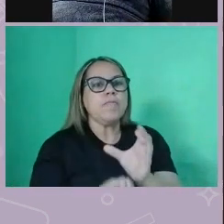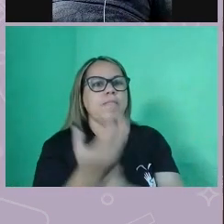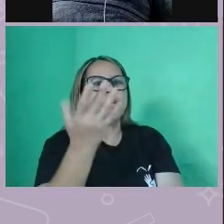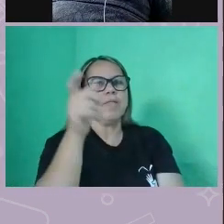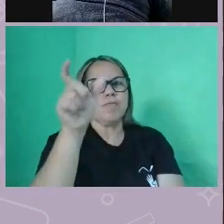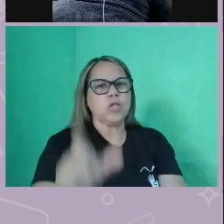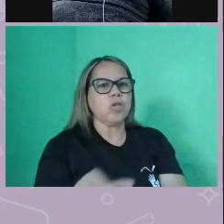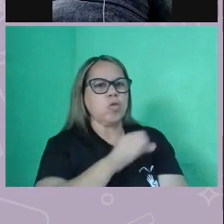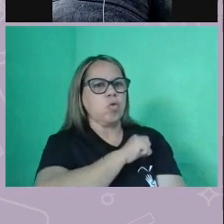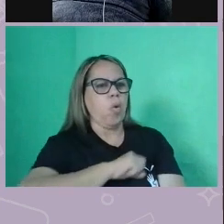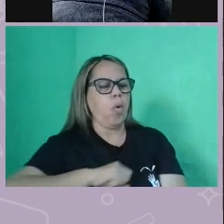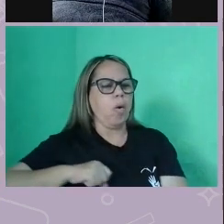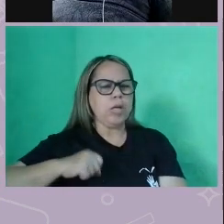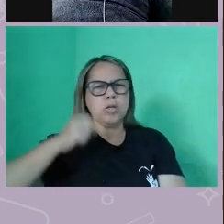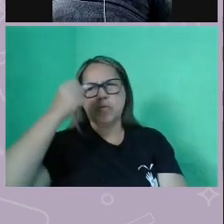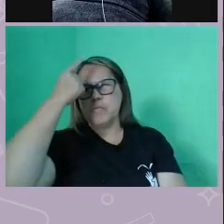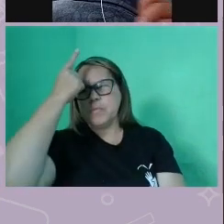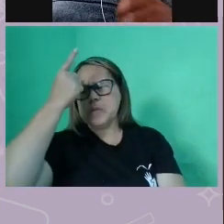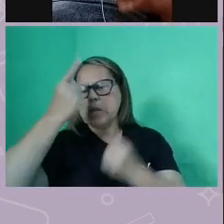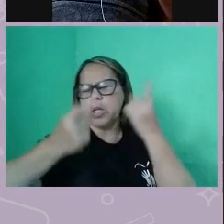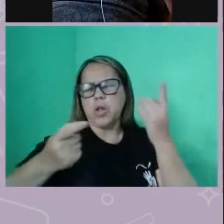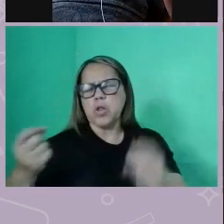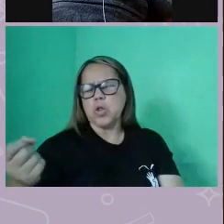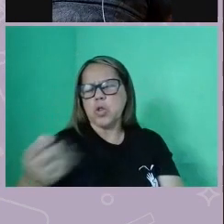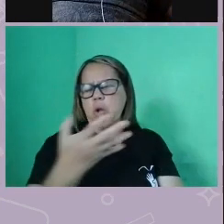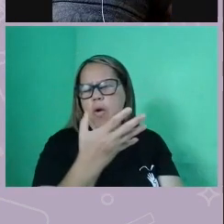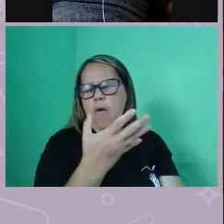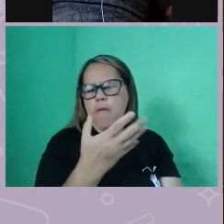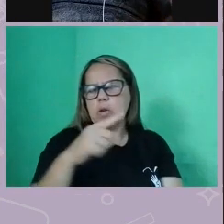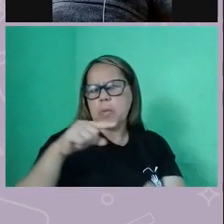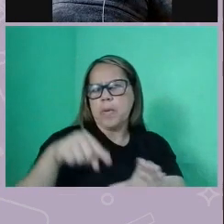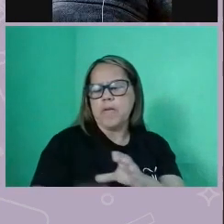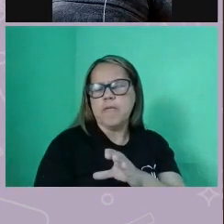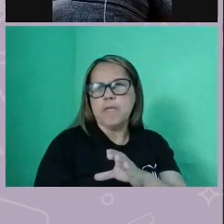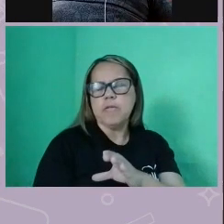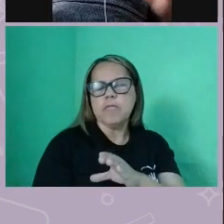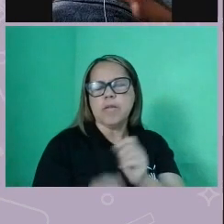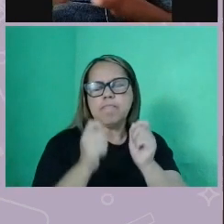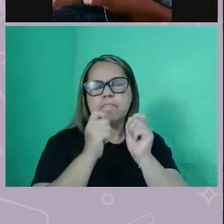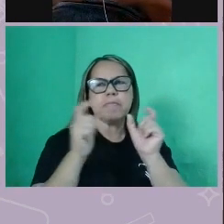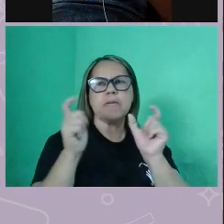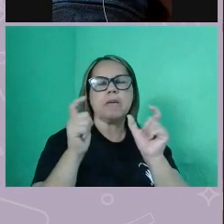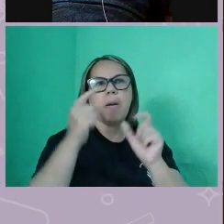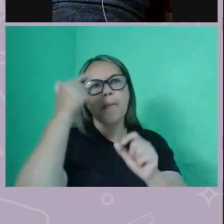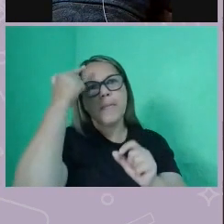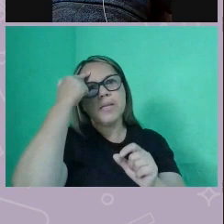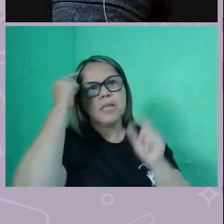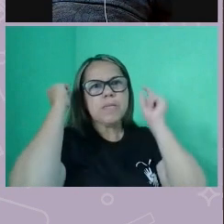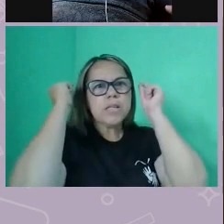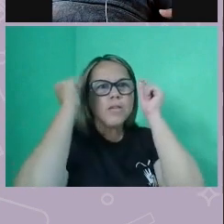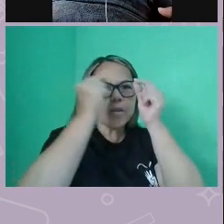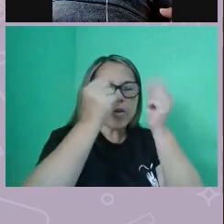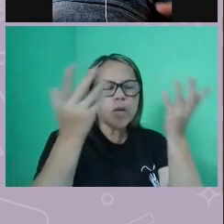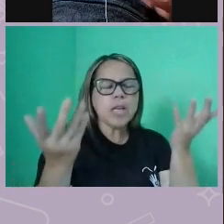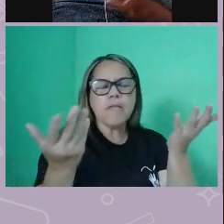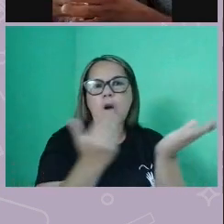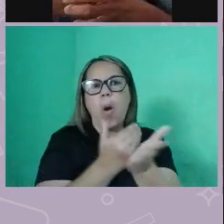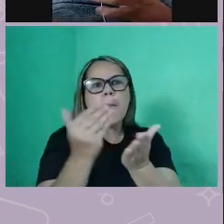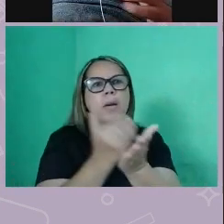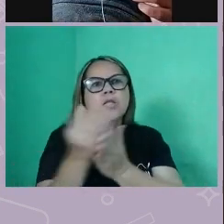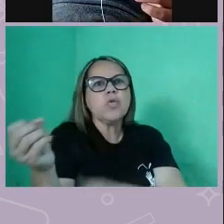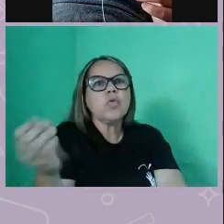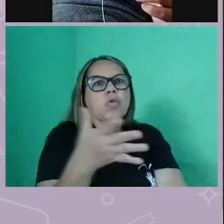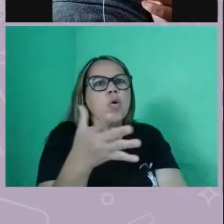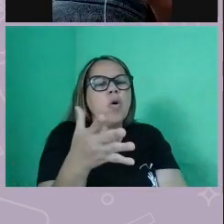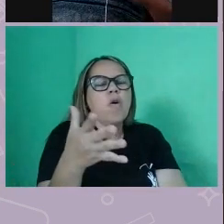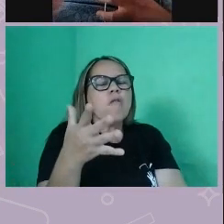novas profundas isso vai impactar demais o pensamento grego e vai começar uma nova era de pensamento